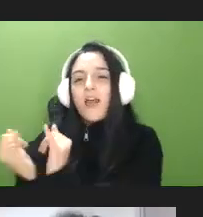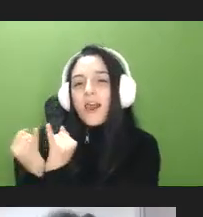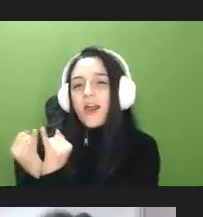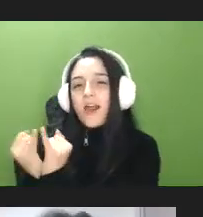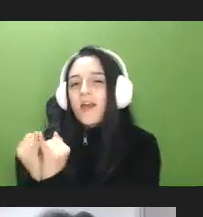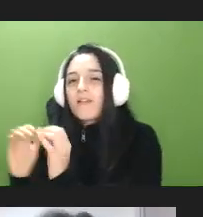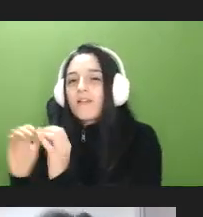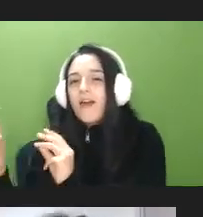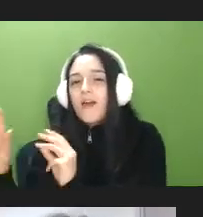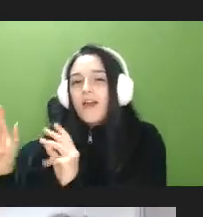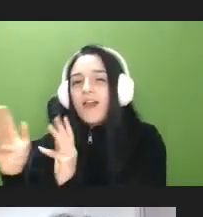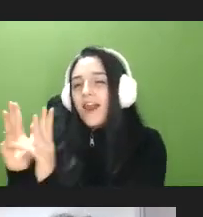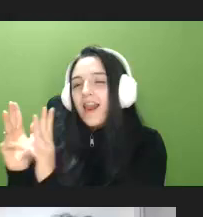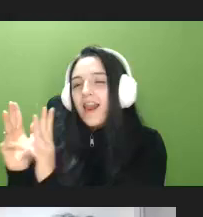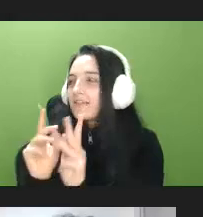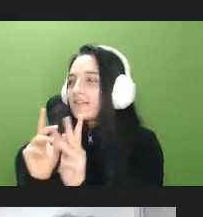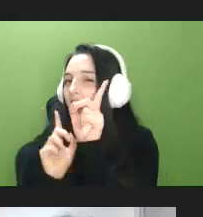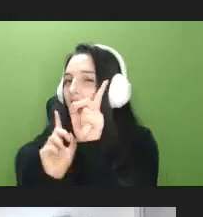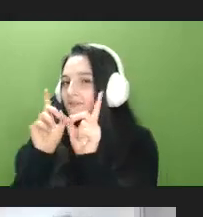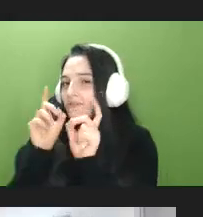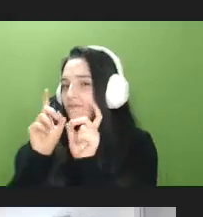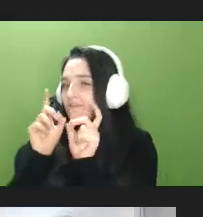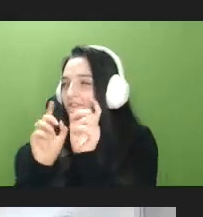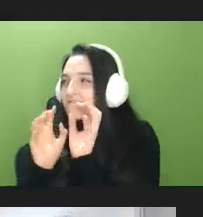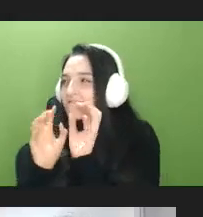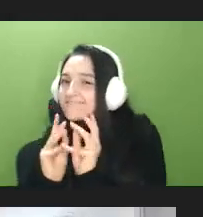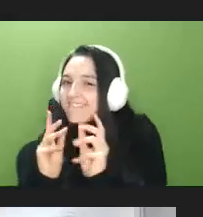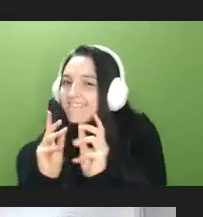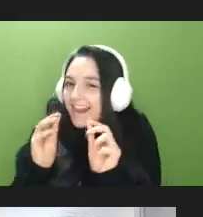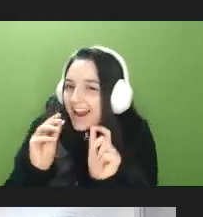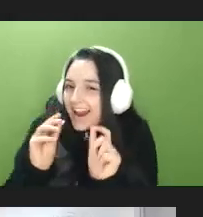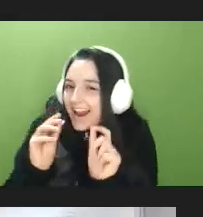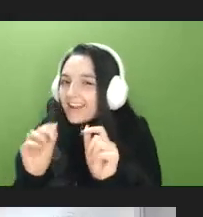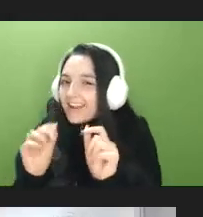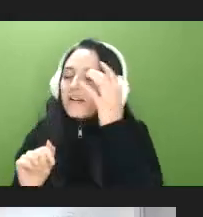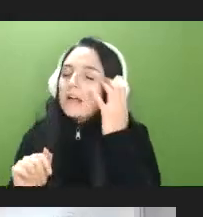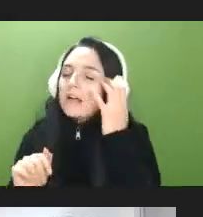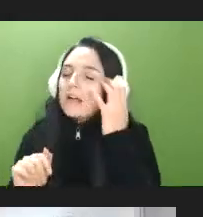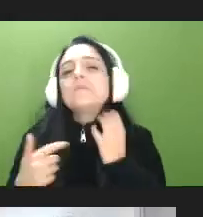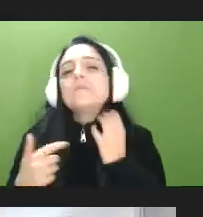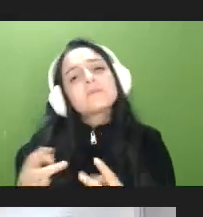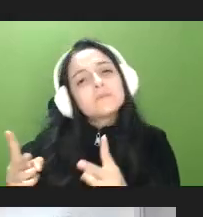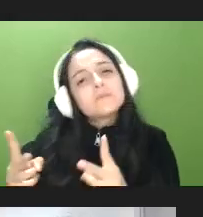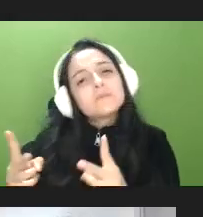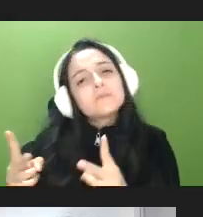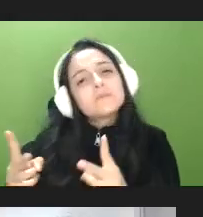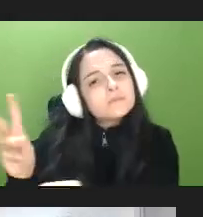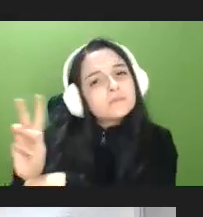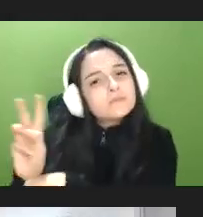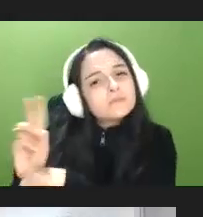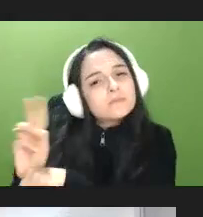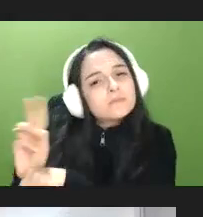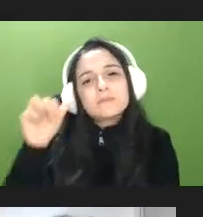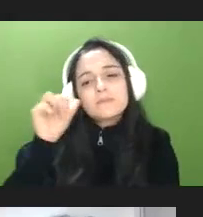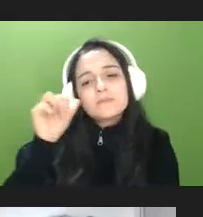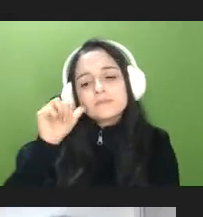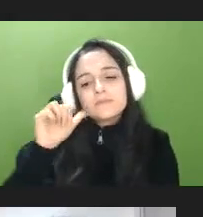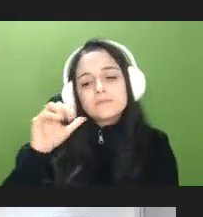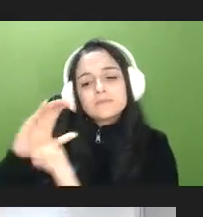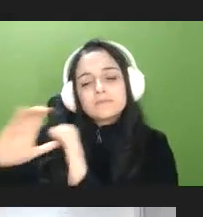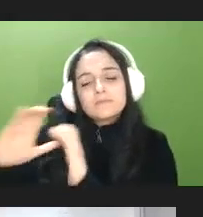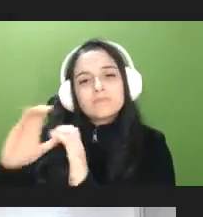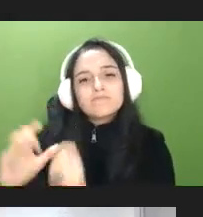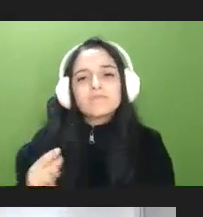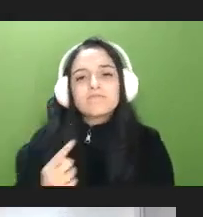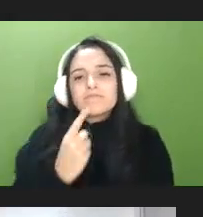das expressões. Então, quando eu vi a minha supervisora conversando dessa maneira tão intimista,